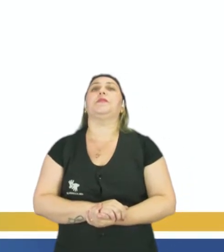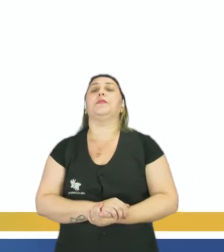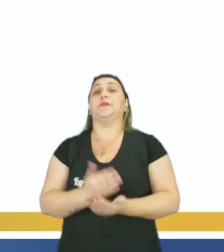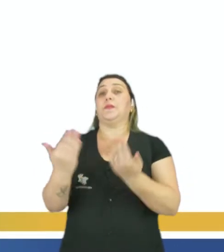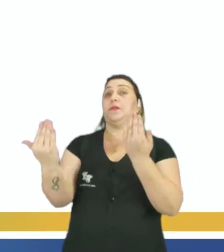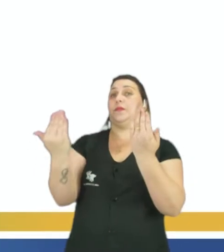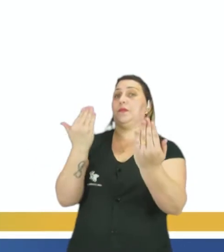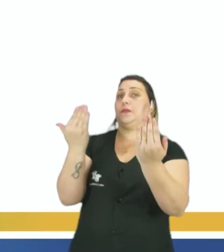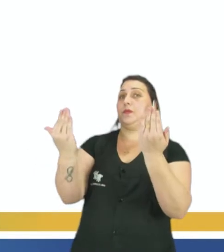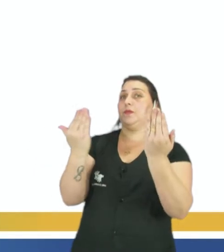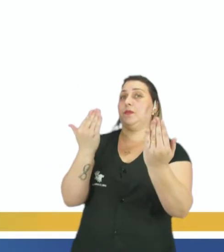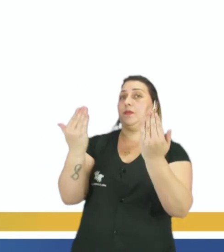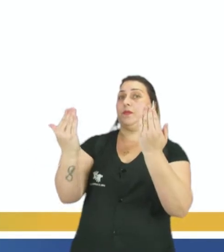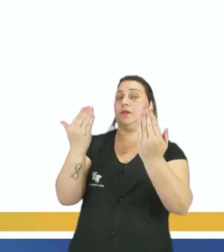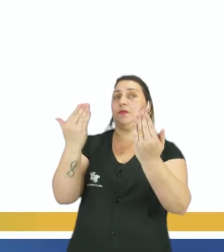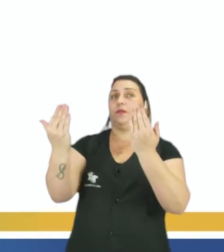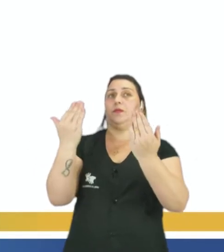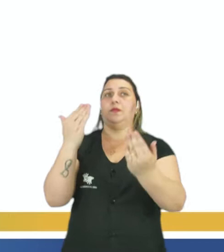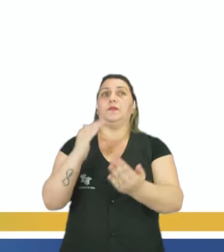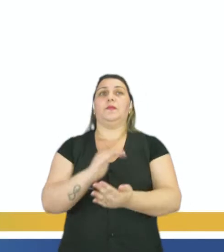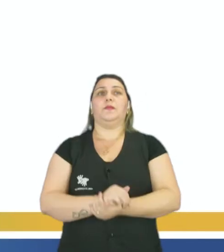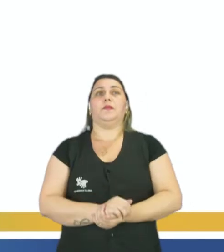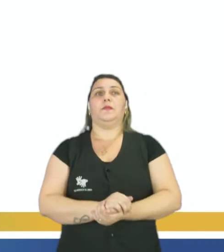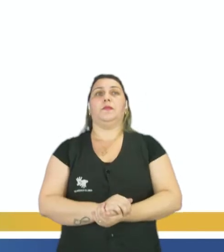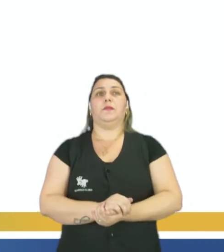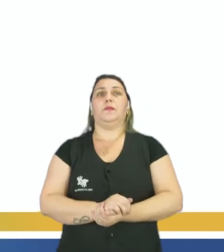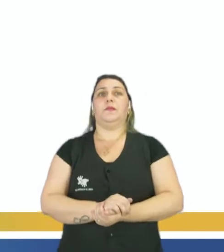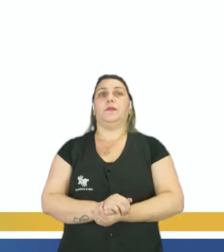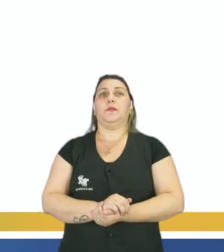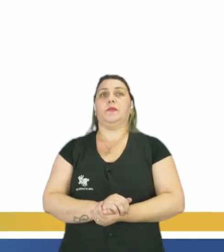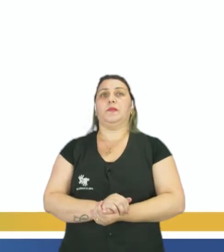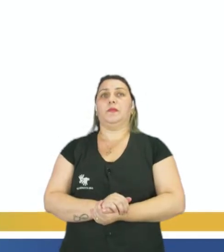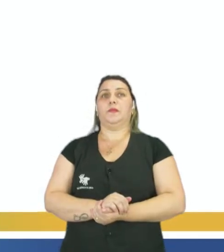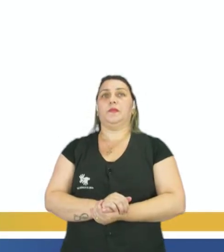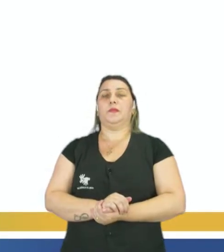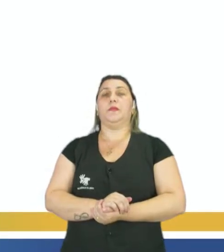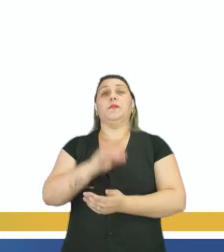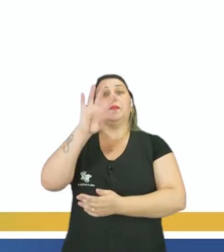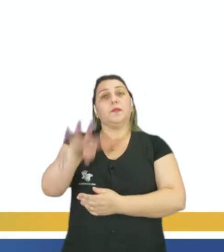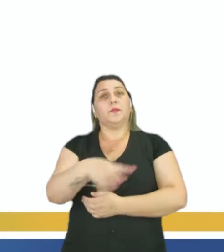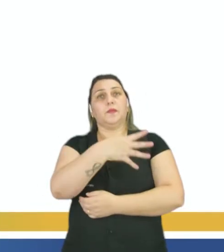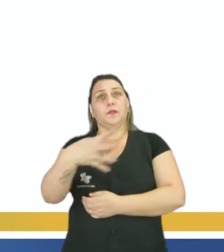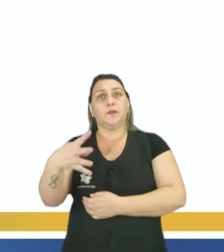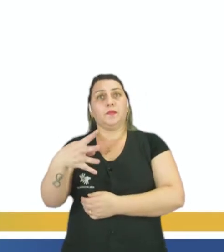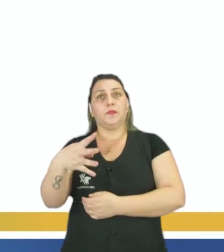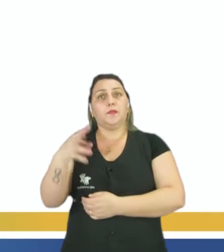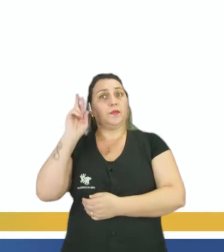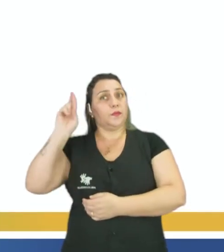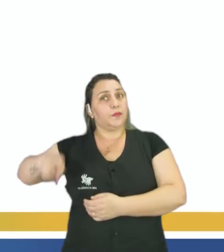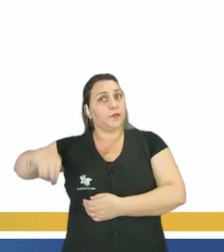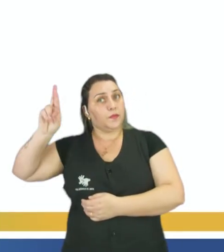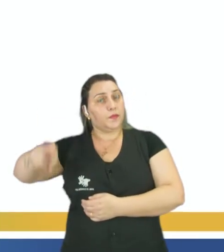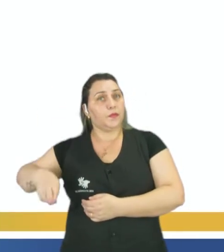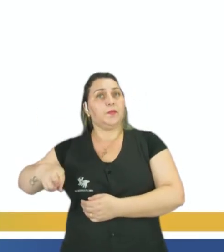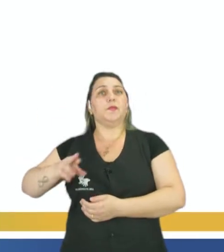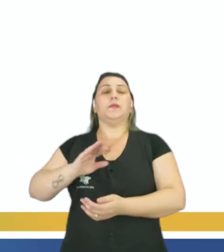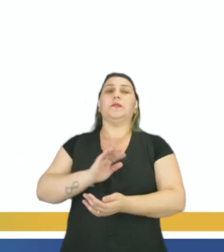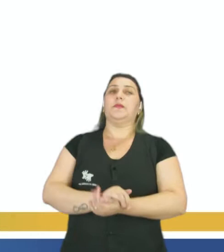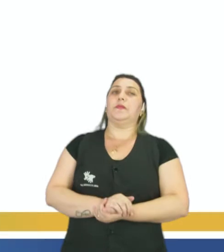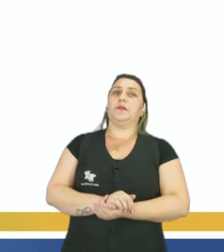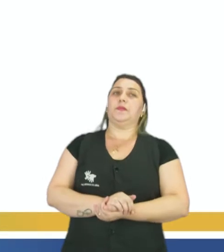A comparação, nós temos a comparação na tabela e do outro lado a razão. Ou